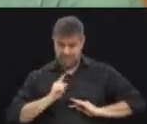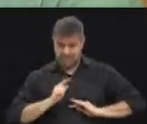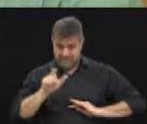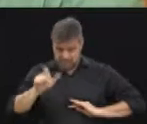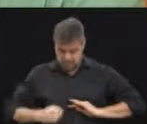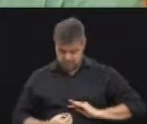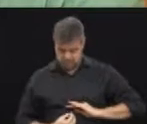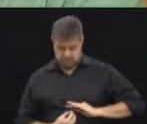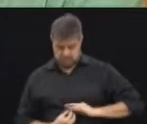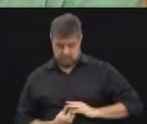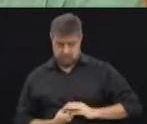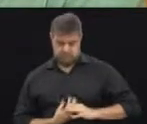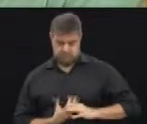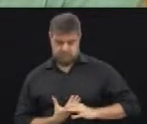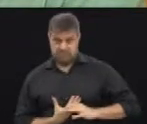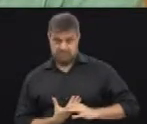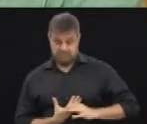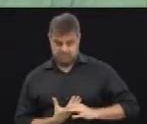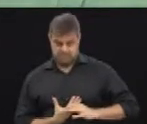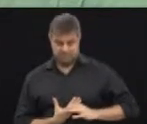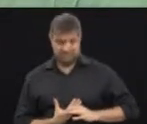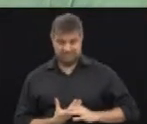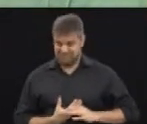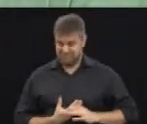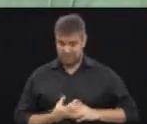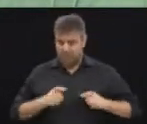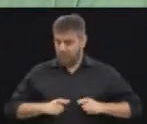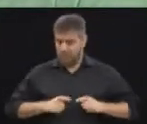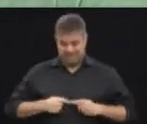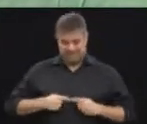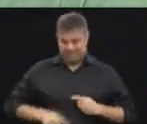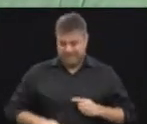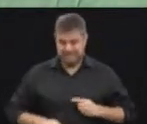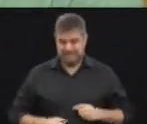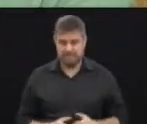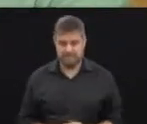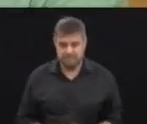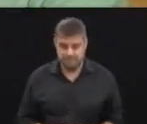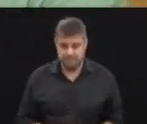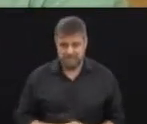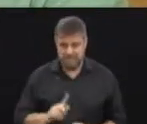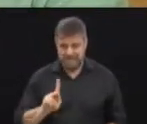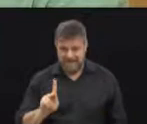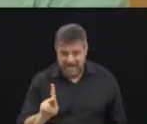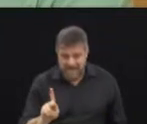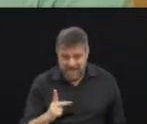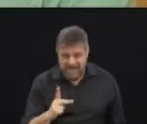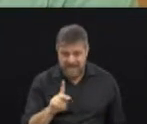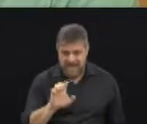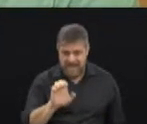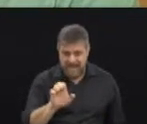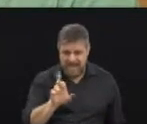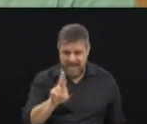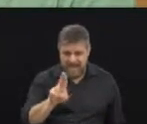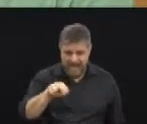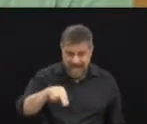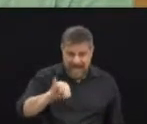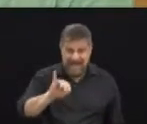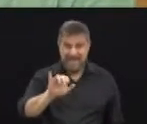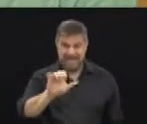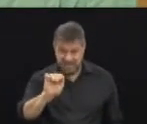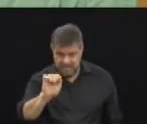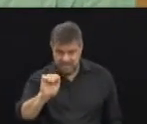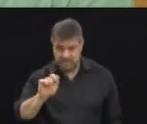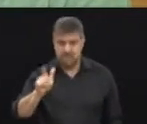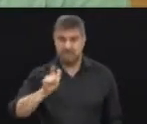algumas pessoas, o estômago está subindo para dentro do tórax, que é a chamada hérnia de hiato. Quando tem essa hérnia de